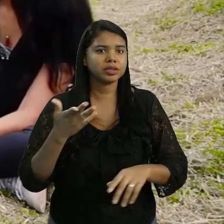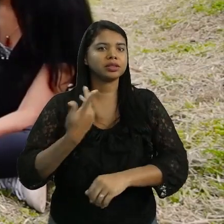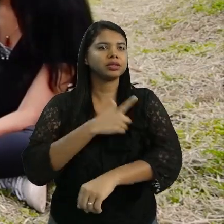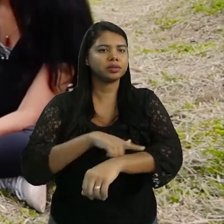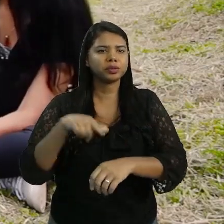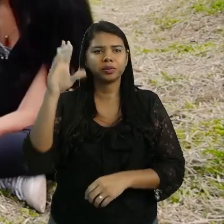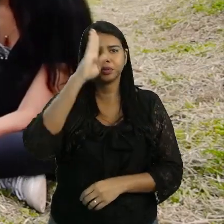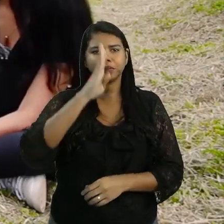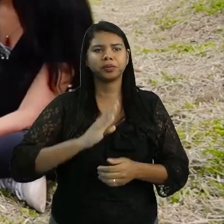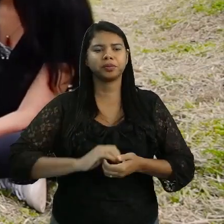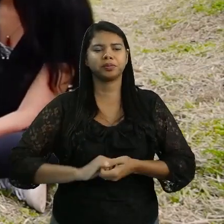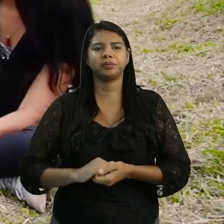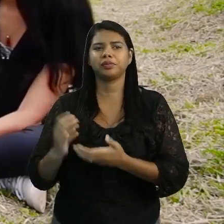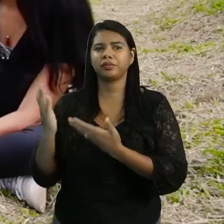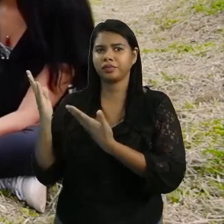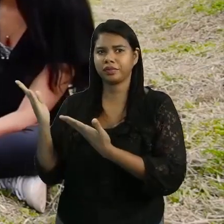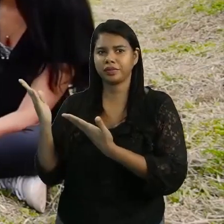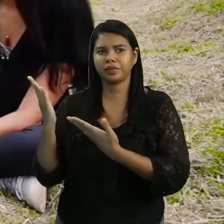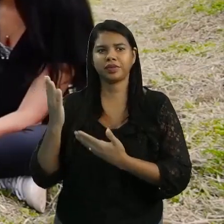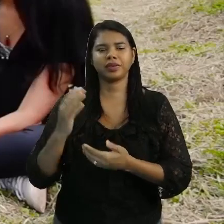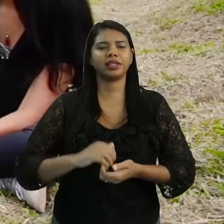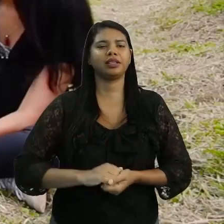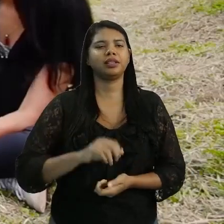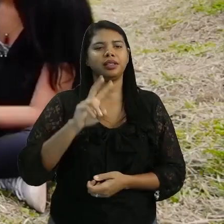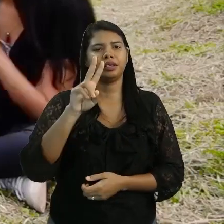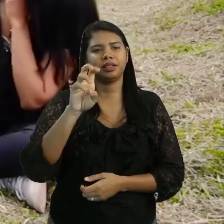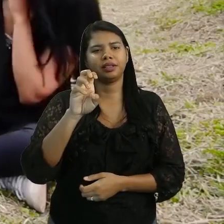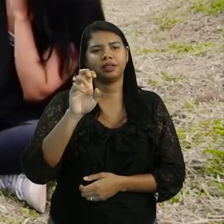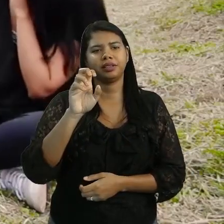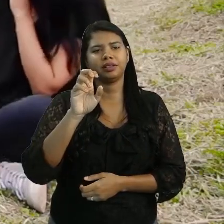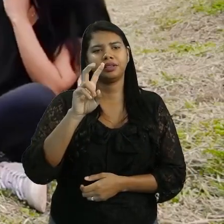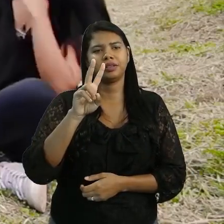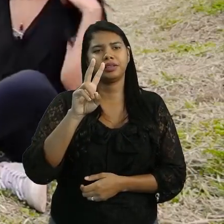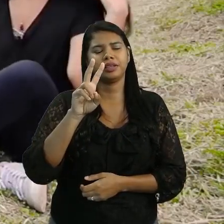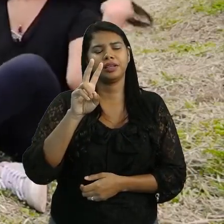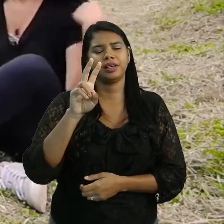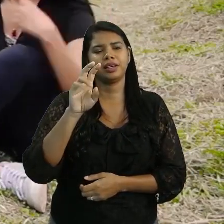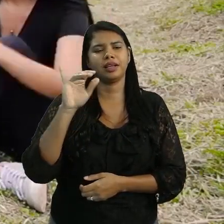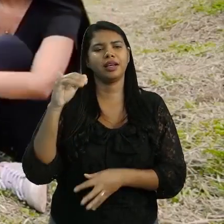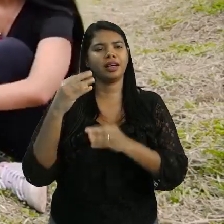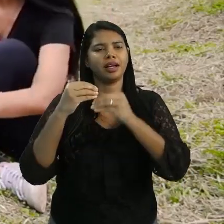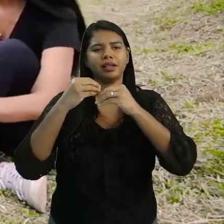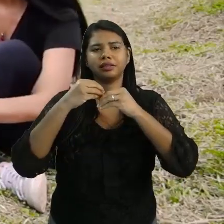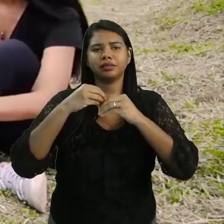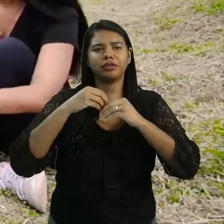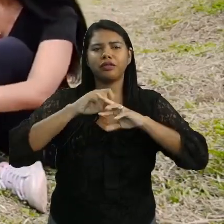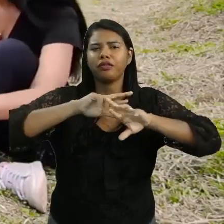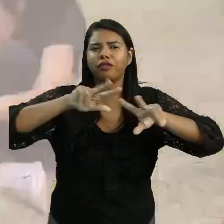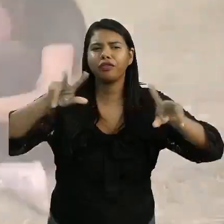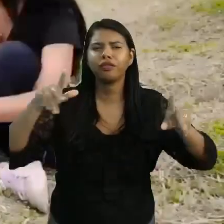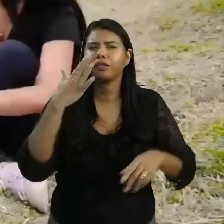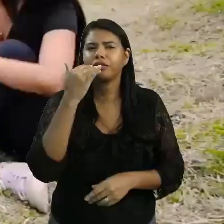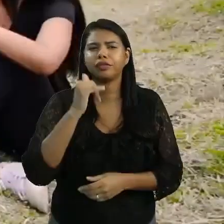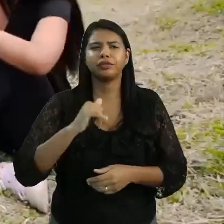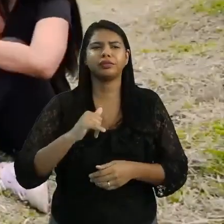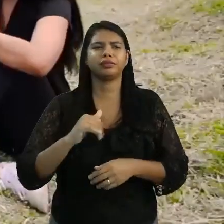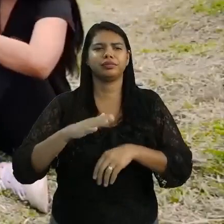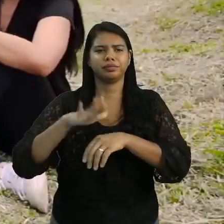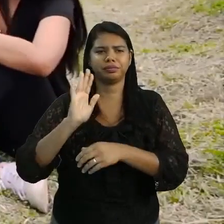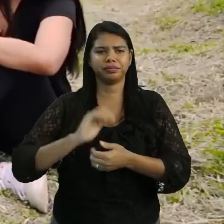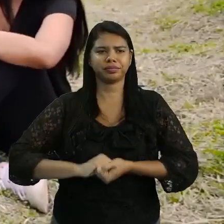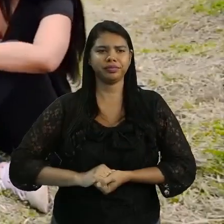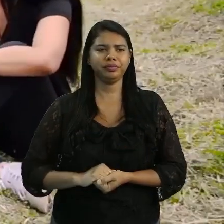tinha. Tipo, eu comia, mas não cozinhava. Então, chegando na fazenda, eu comecei a ter essas práticas. E embora